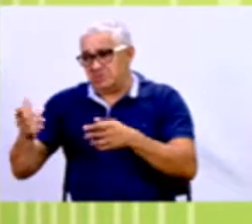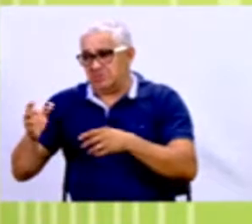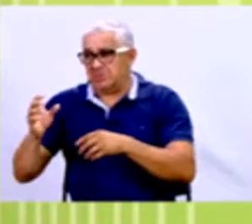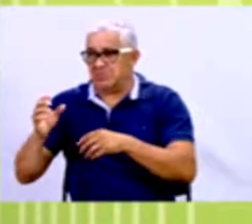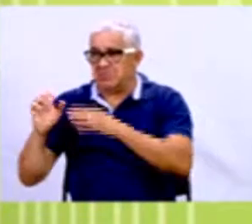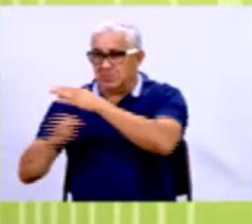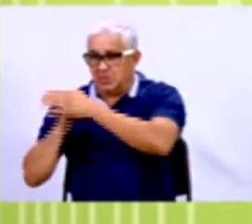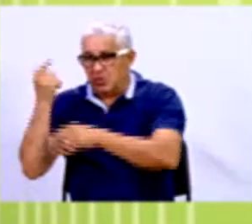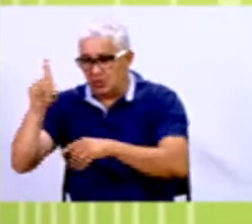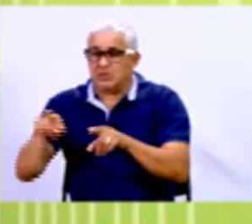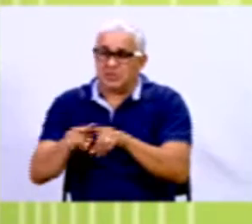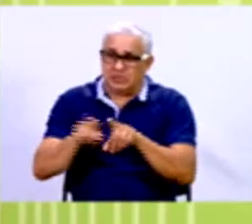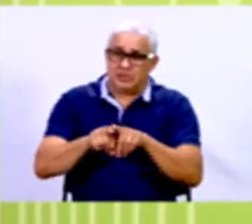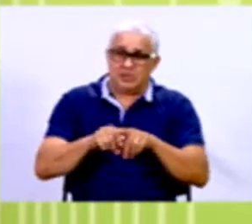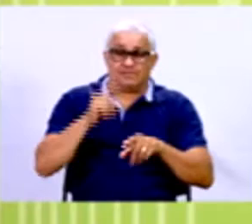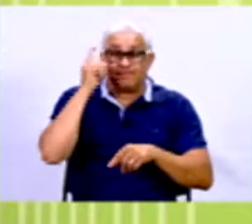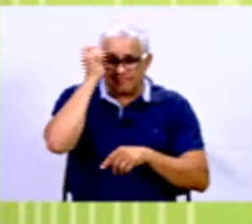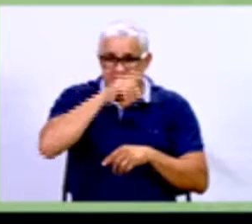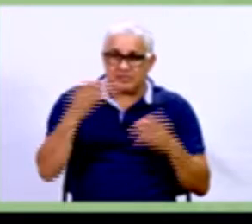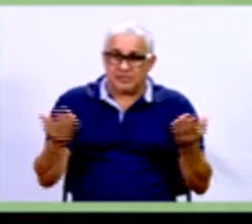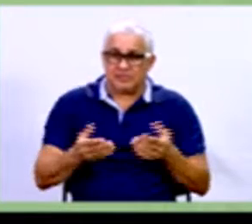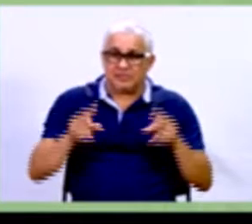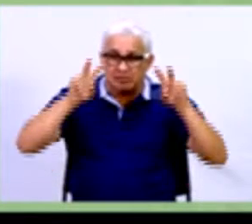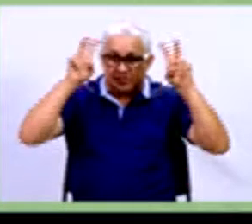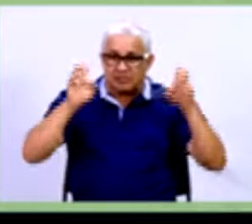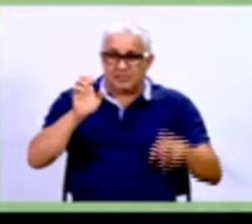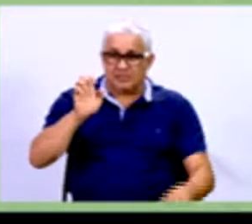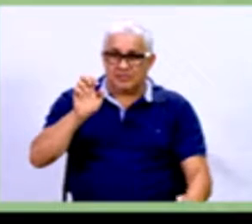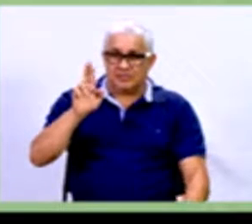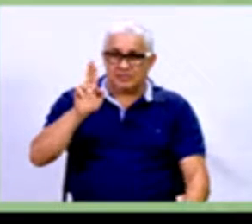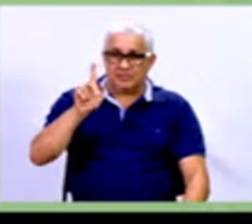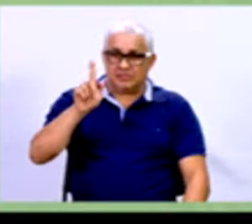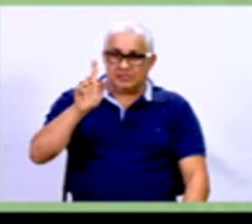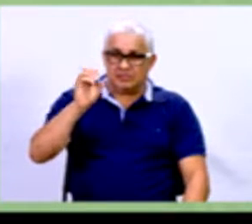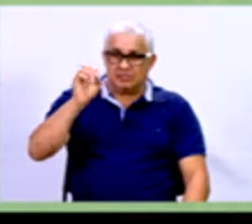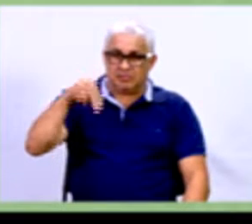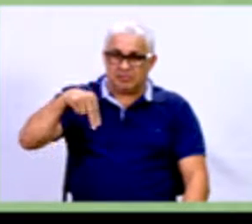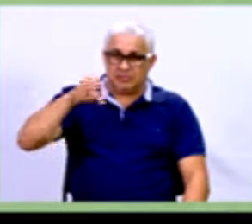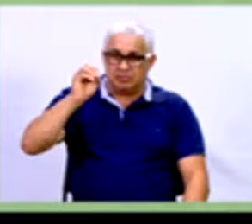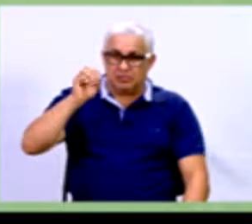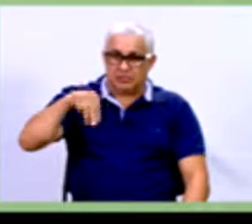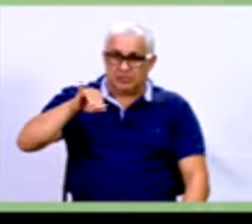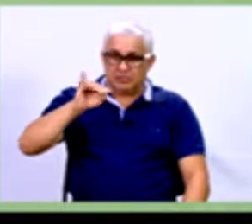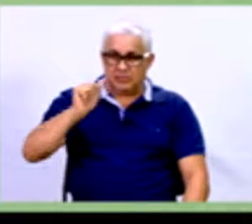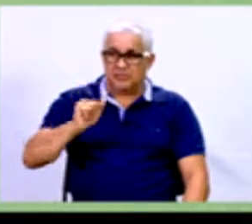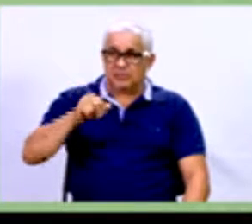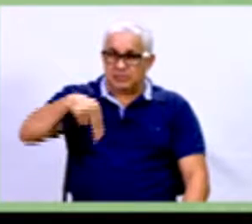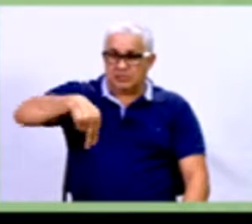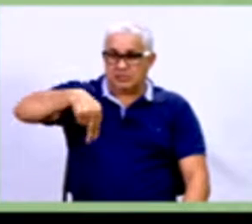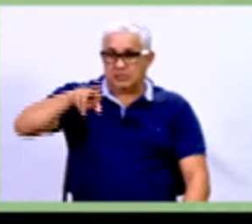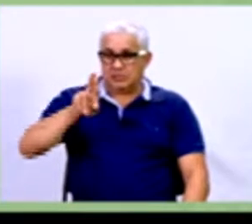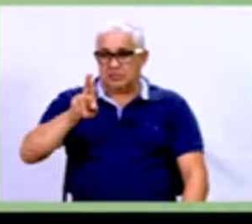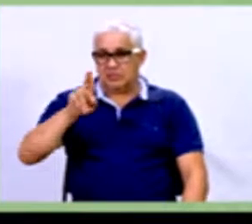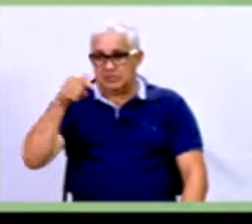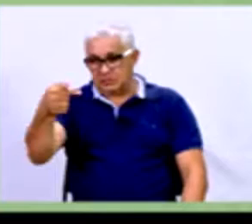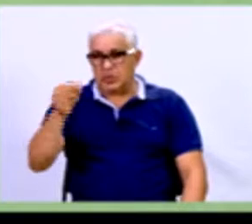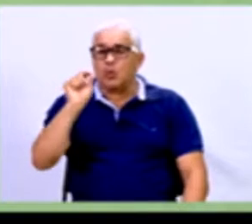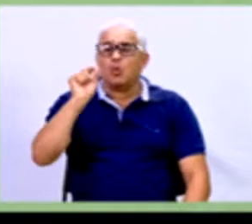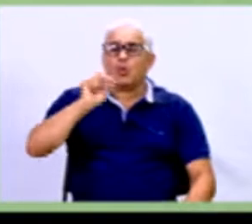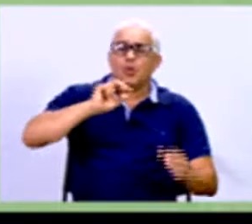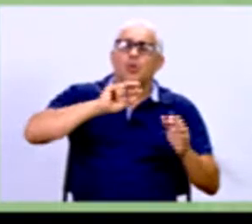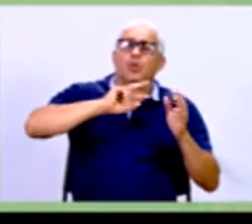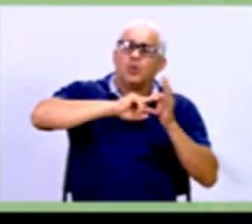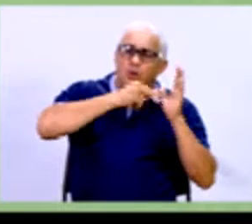pouquinho complicada. Mas agora nós vamos falar de ergonomia, NR7. Ela fala disso. O que é ergonomia,